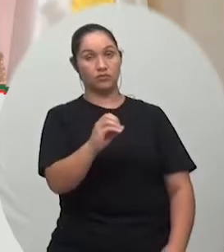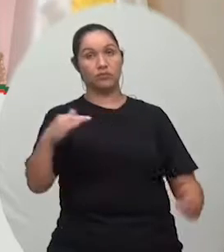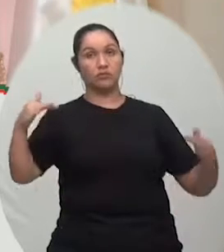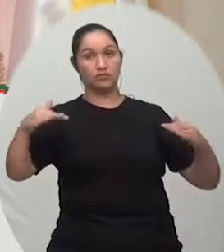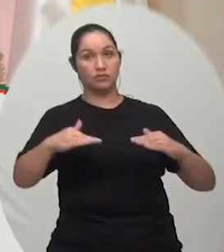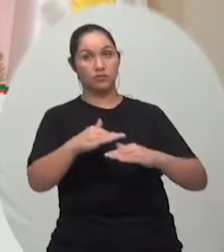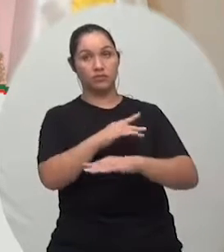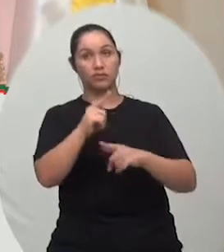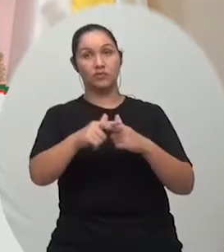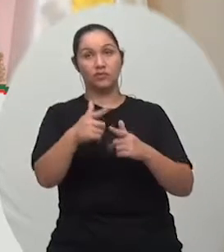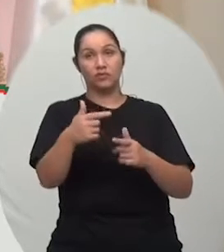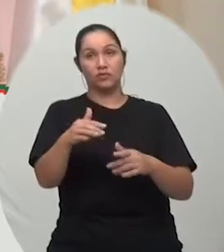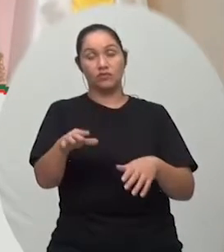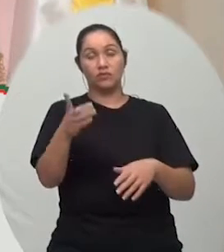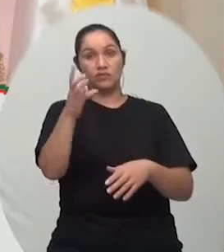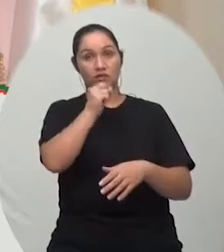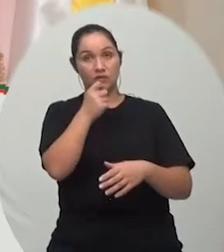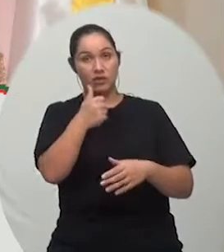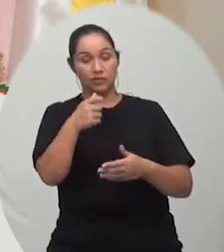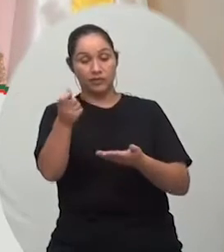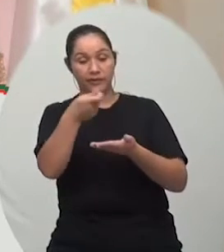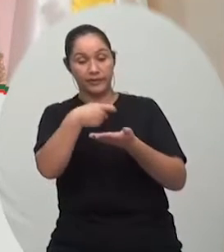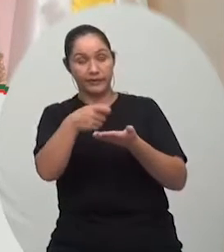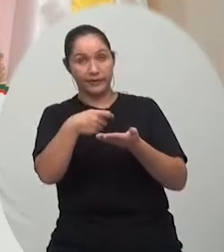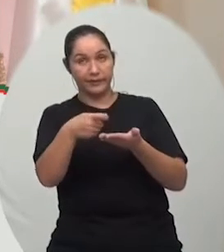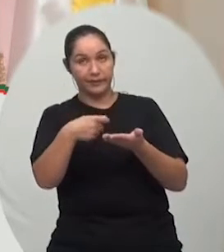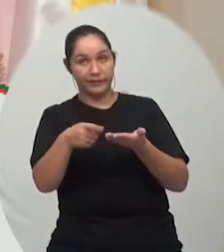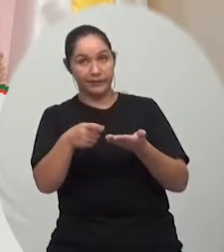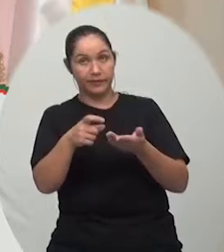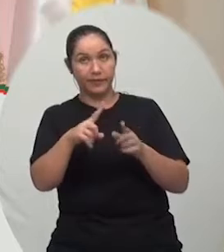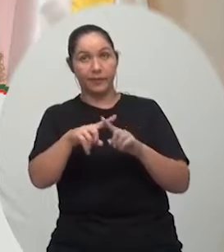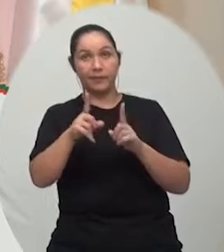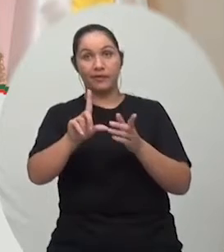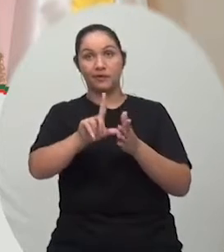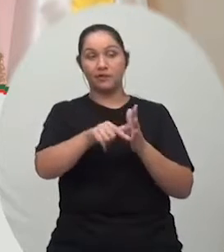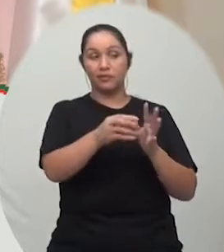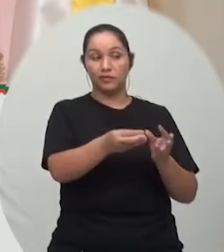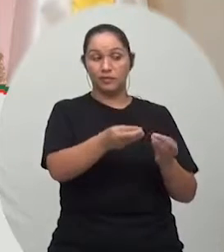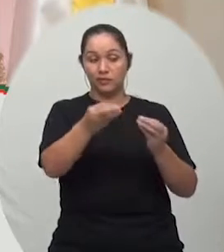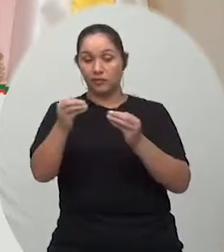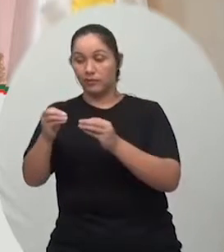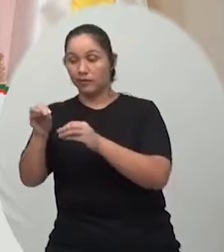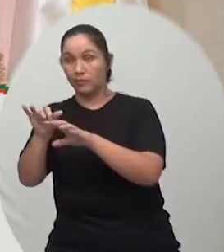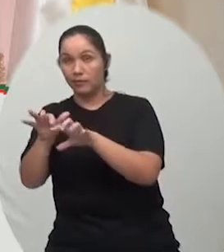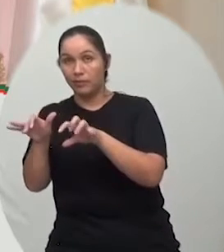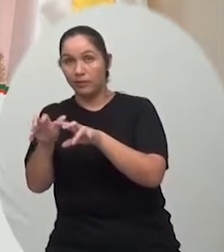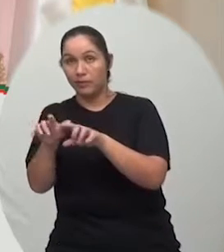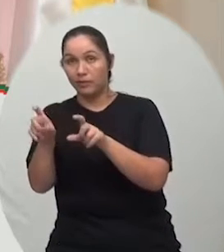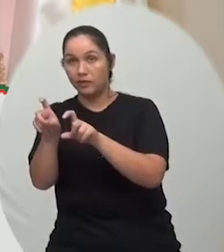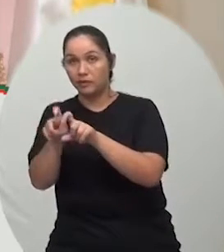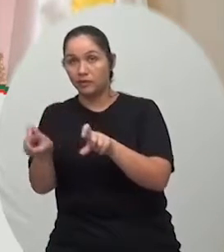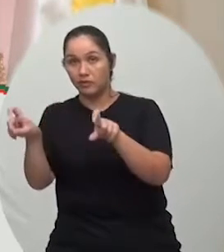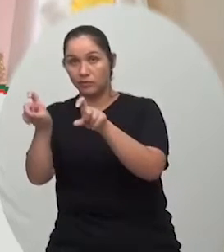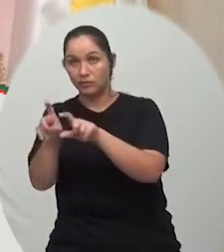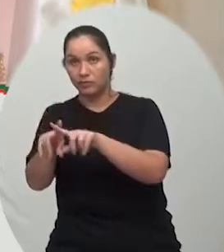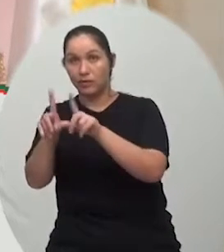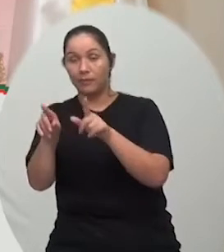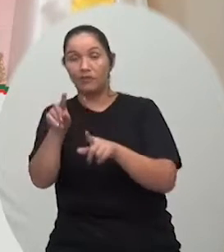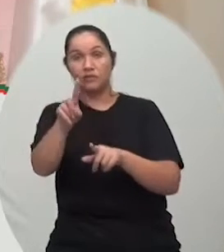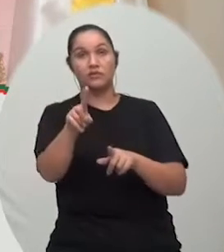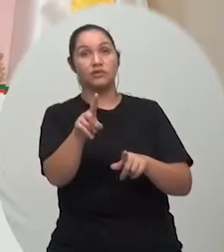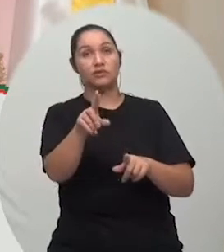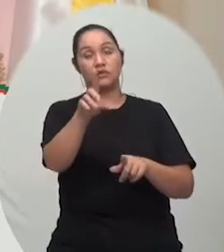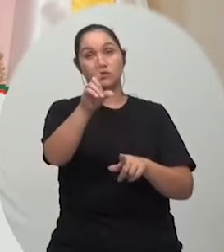digitar e sempre tem o perigo de haver erros nesse processo, né? E se você for lá no DTT, você